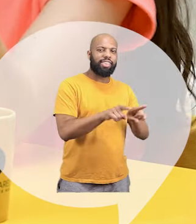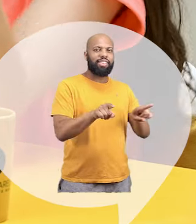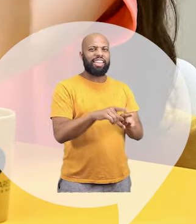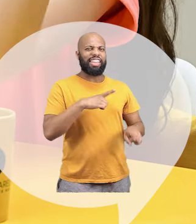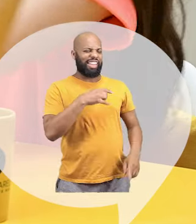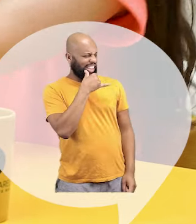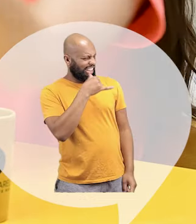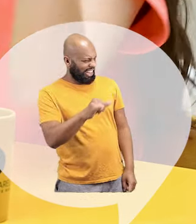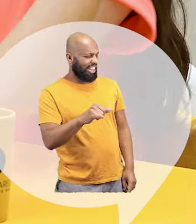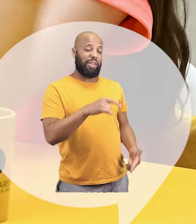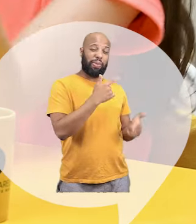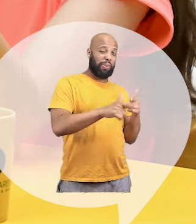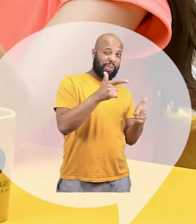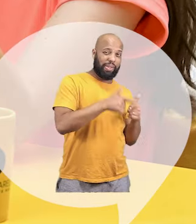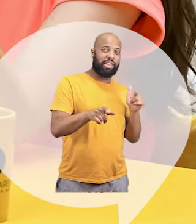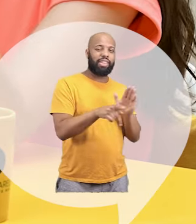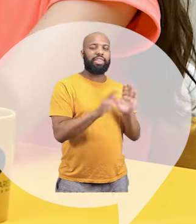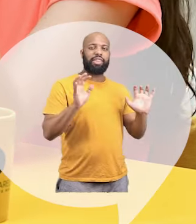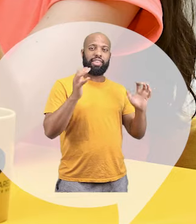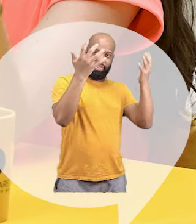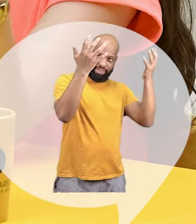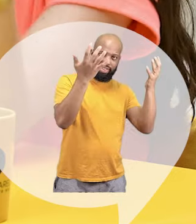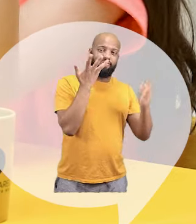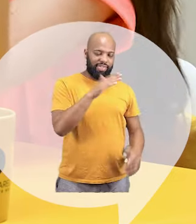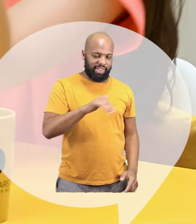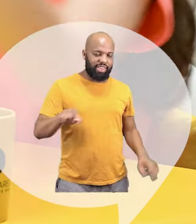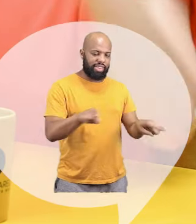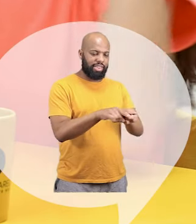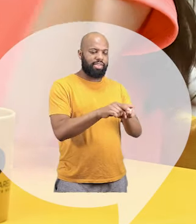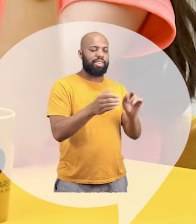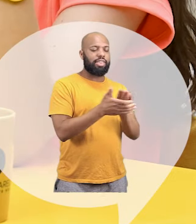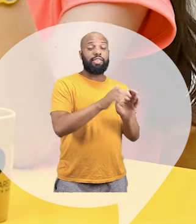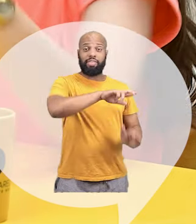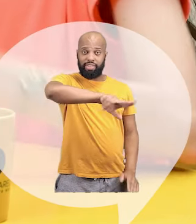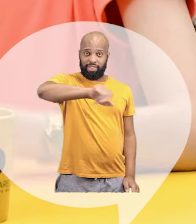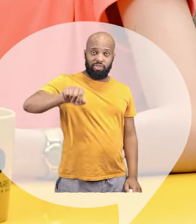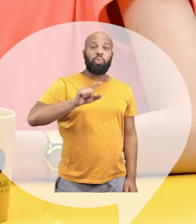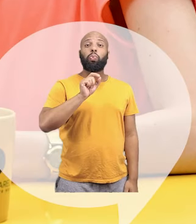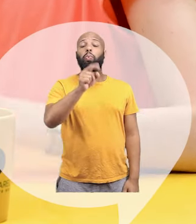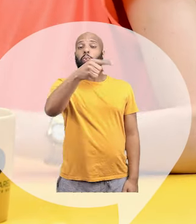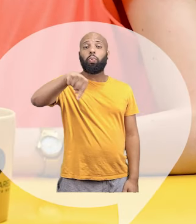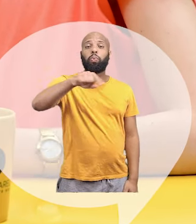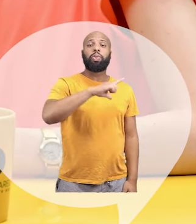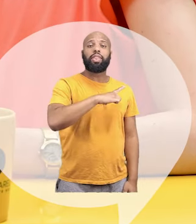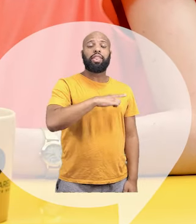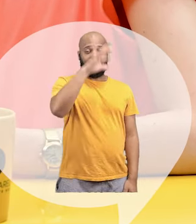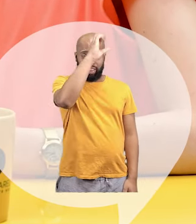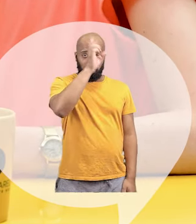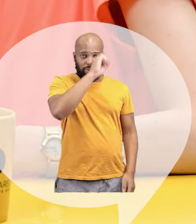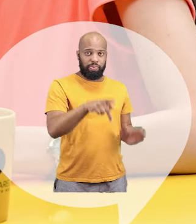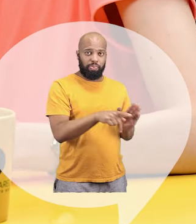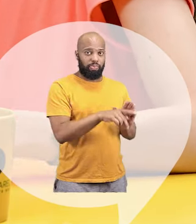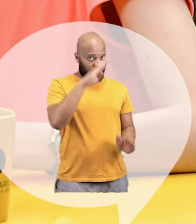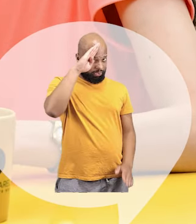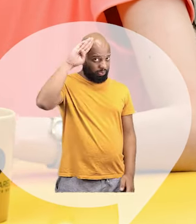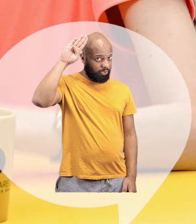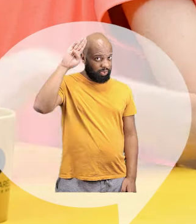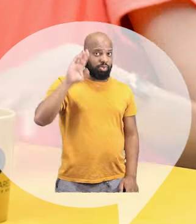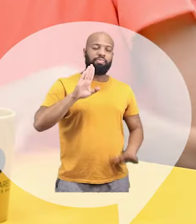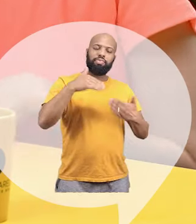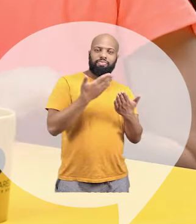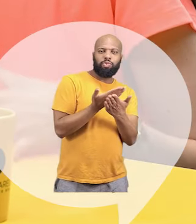quê aquela coisa aquela energia caótica da festa da criança o casamento e tudo mais E é isso que você tem aprendido na